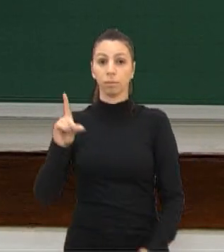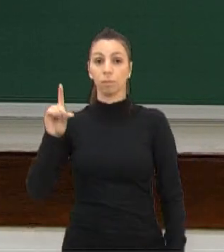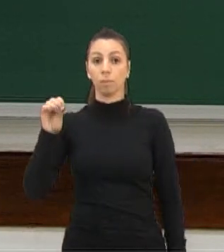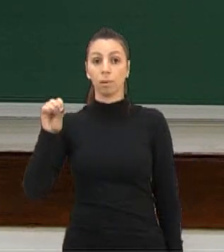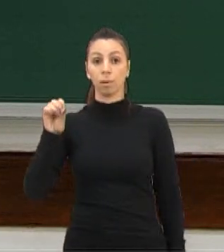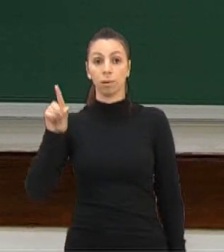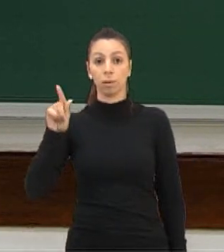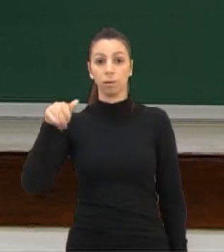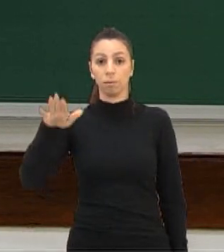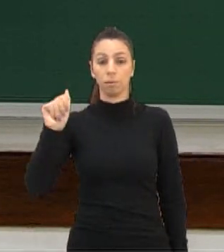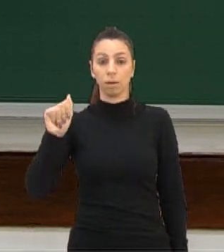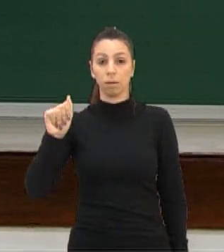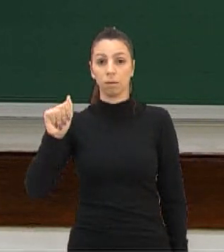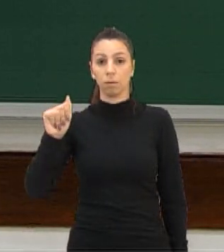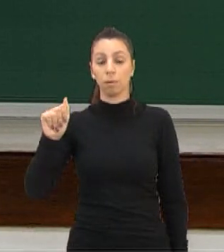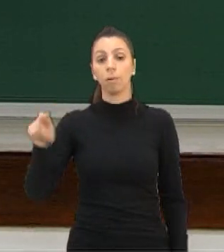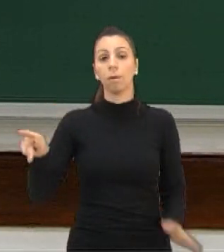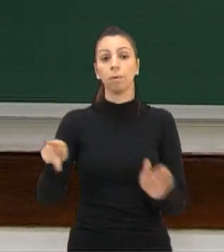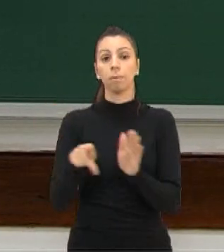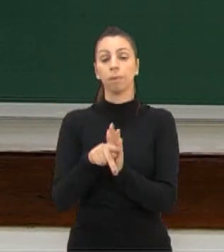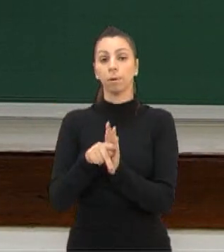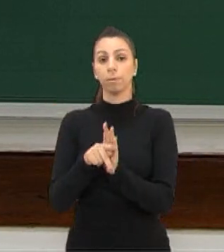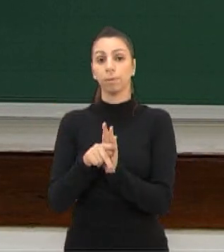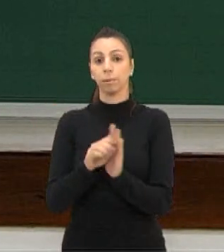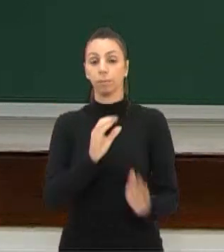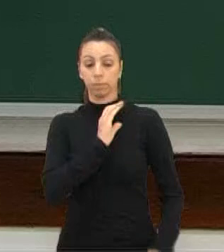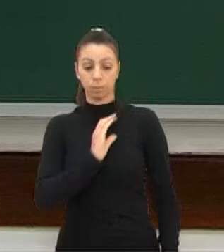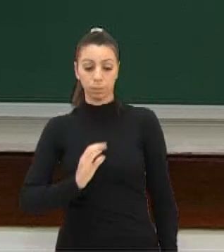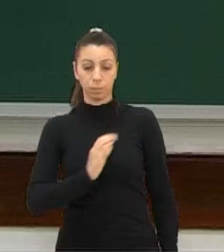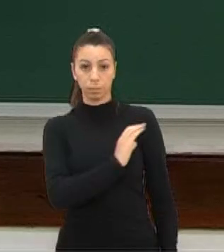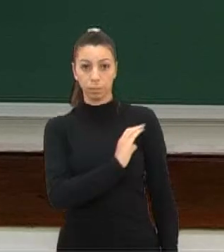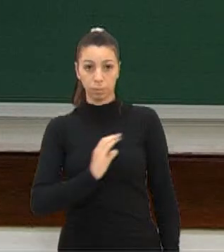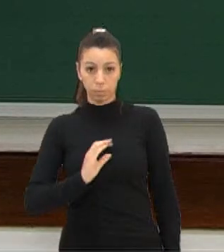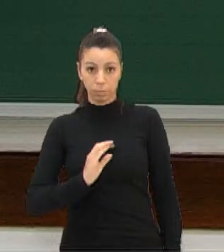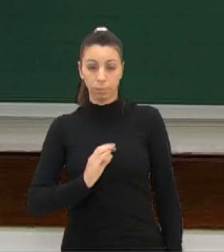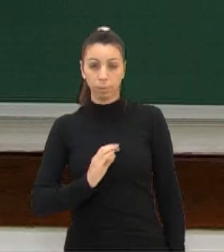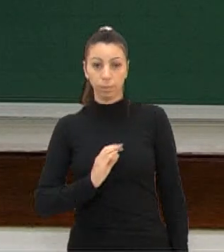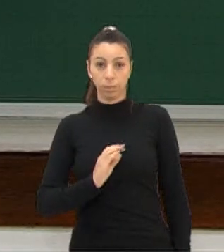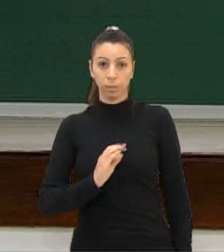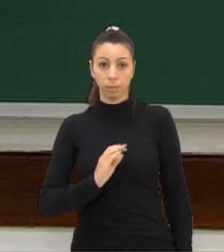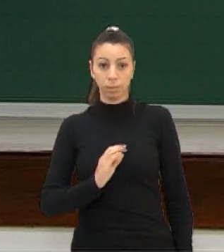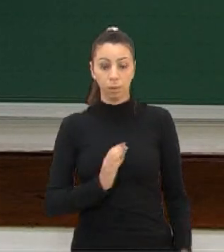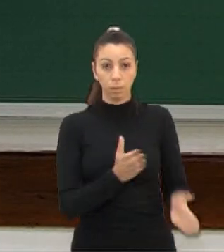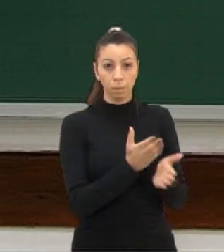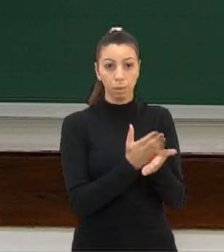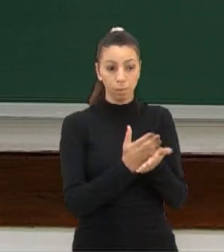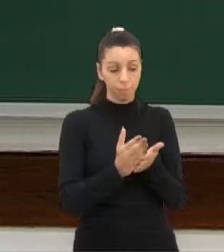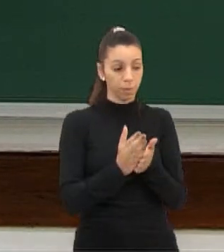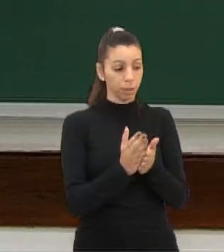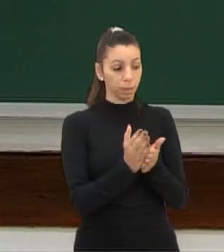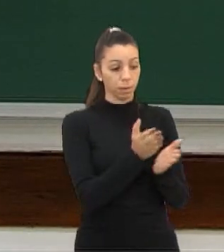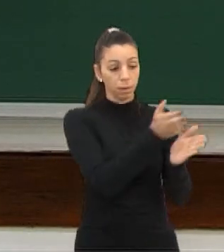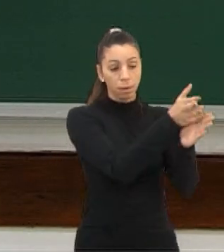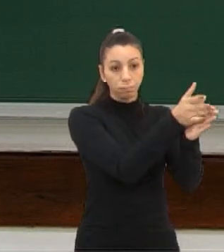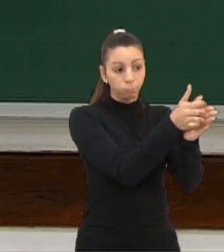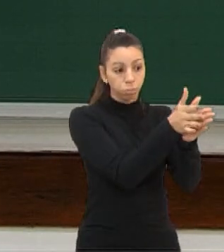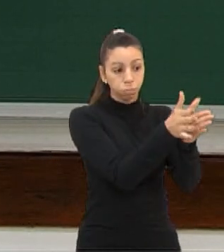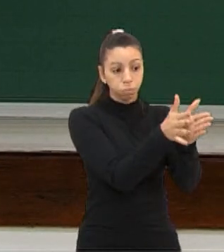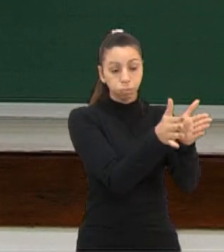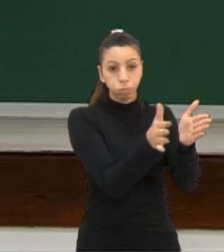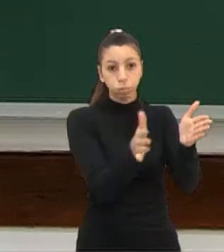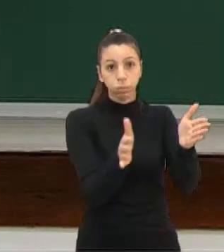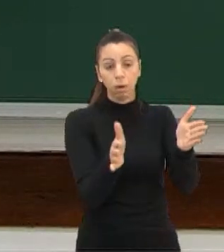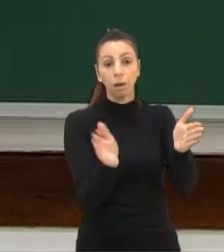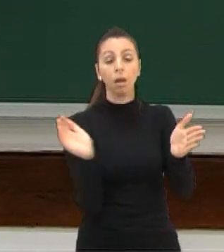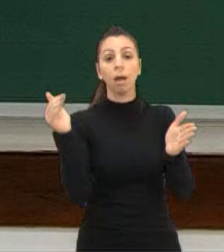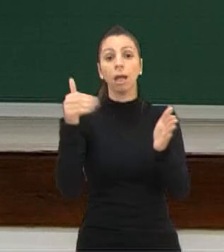exemplo, eles serão válidos desde o início do cristianismo até o final da sociedade. Se nós existir mais 200 milhões de